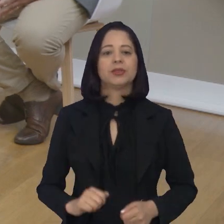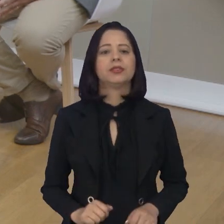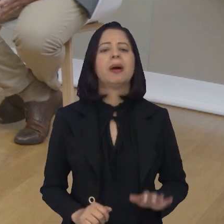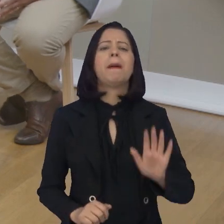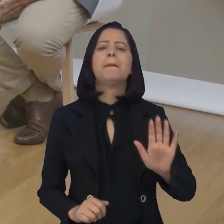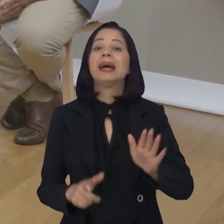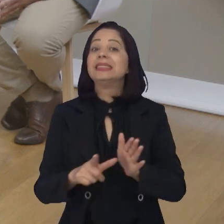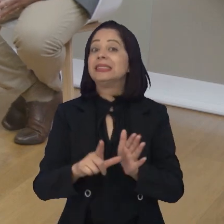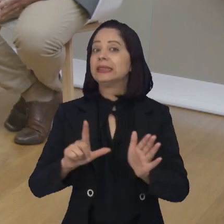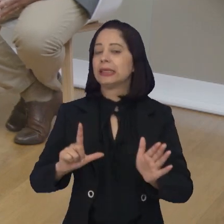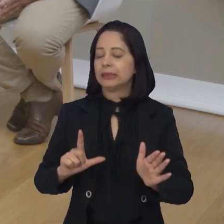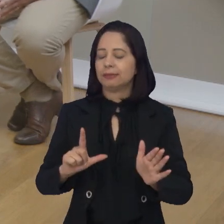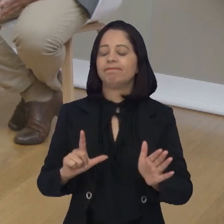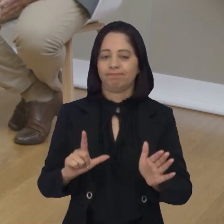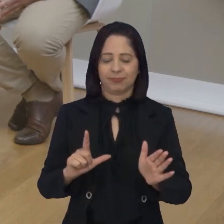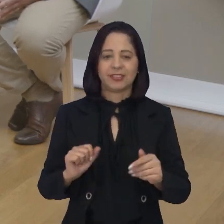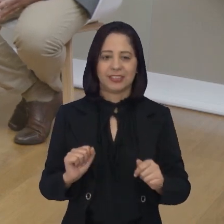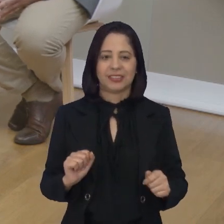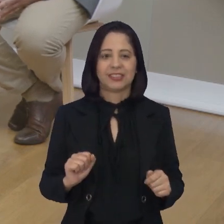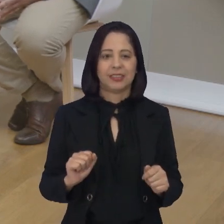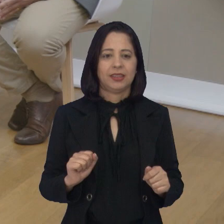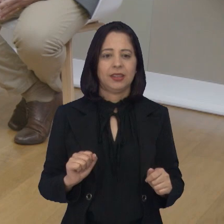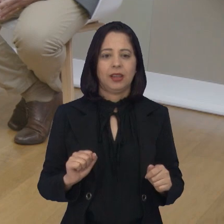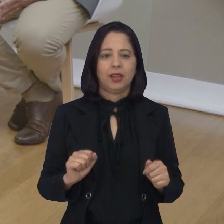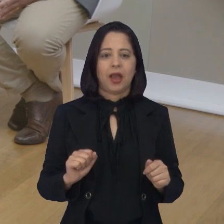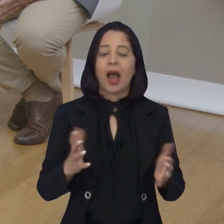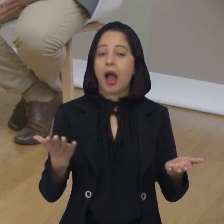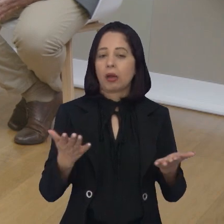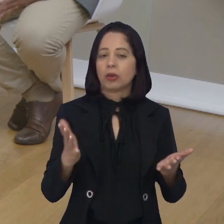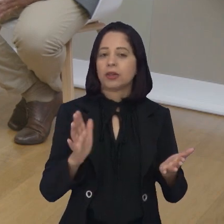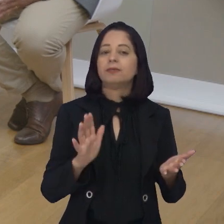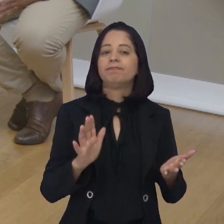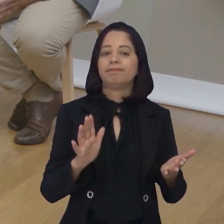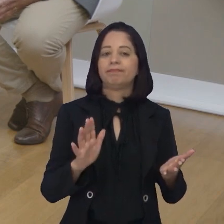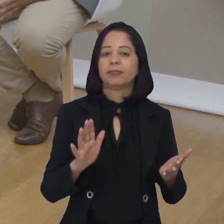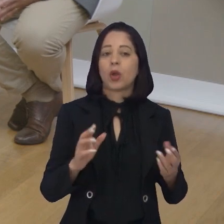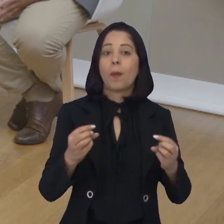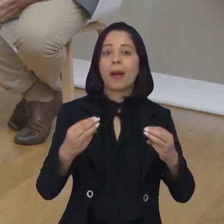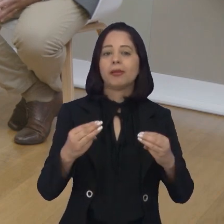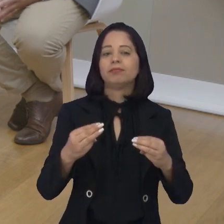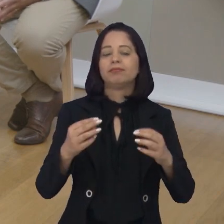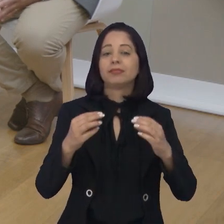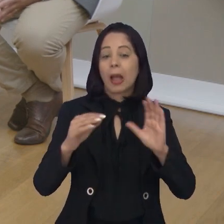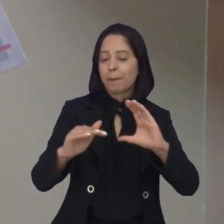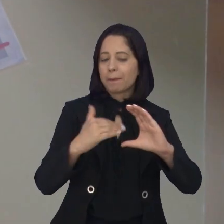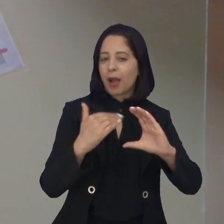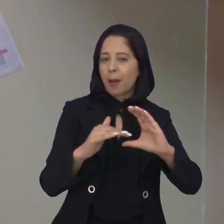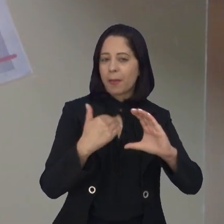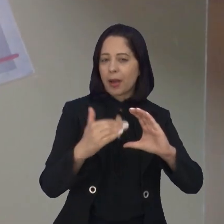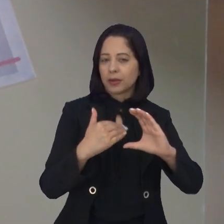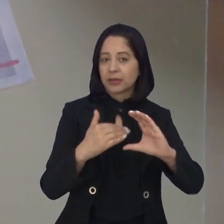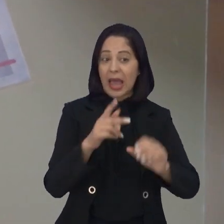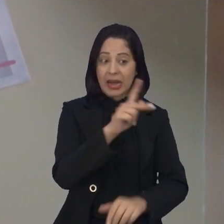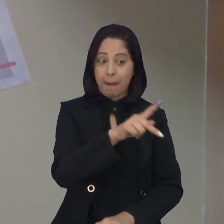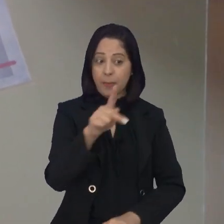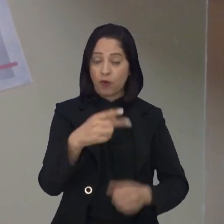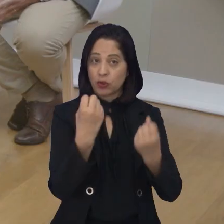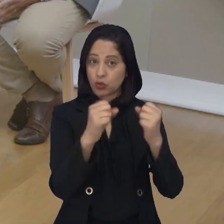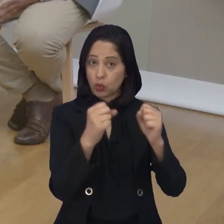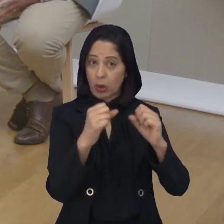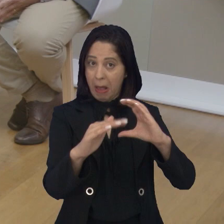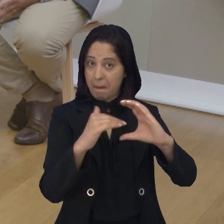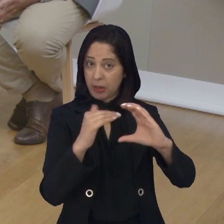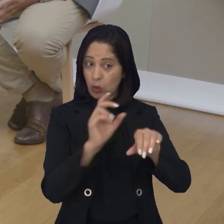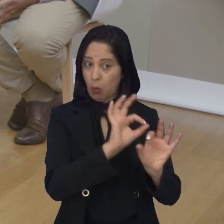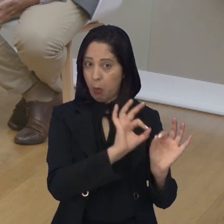gente continuar a conversa aqui no estúdio, vamos conferir agora, doutor, uma mensagem que nós recebemos de uma professora de educação